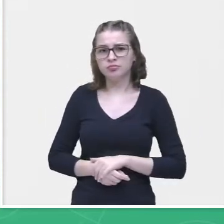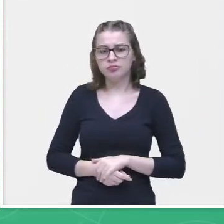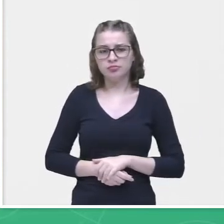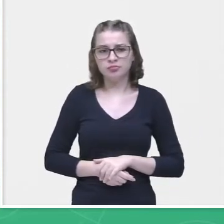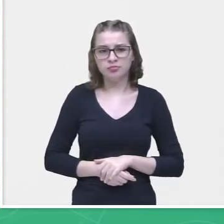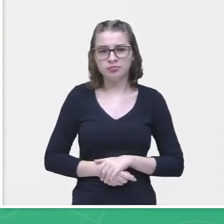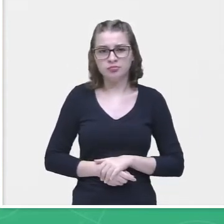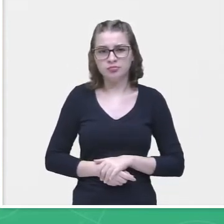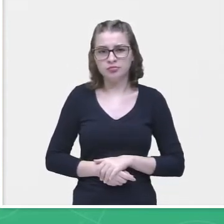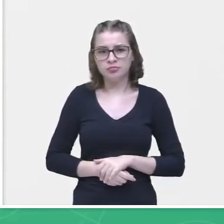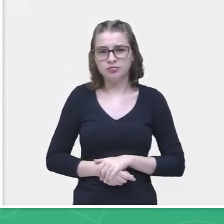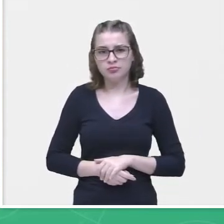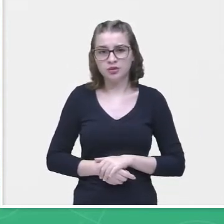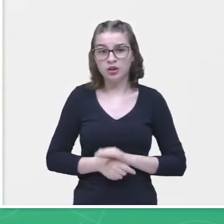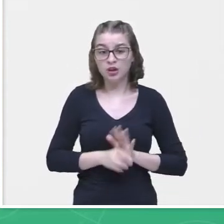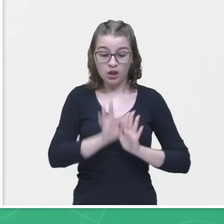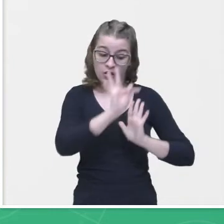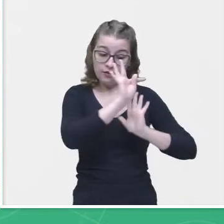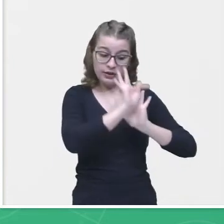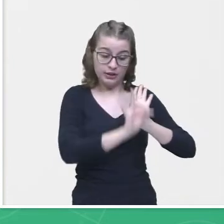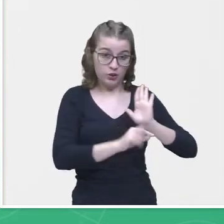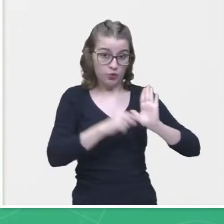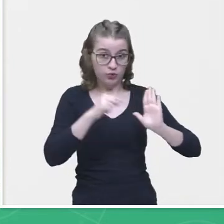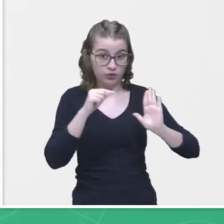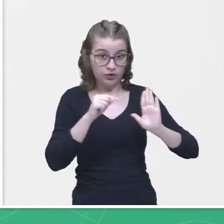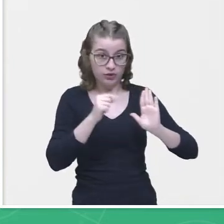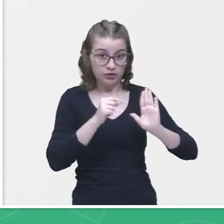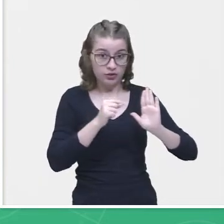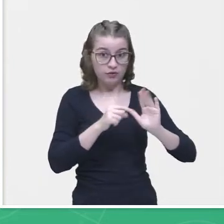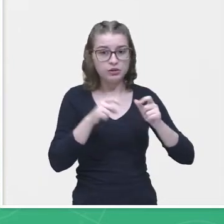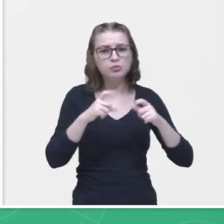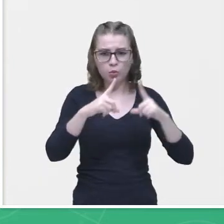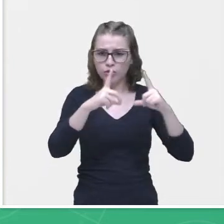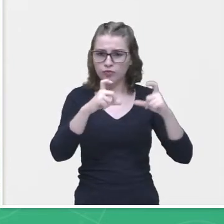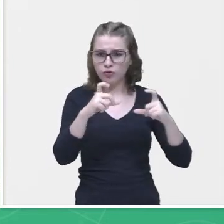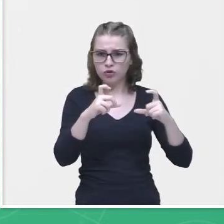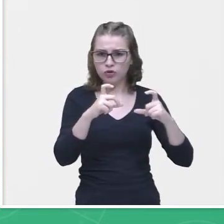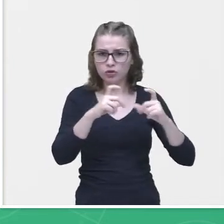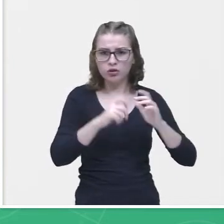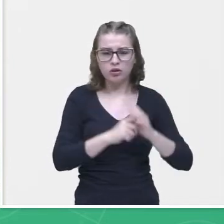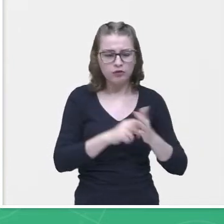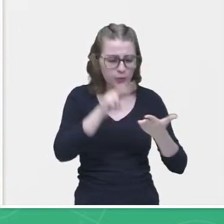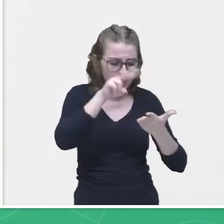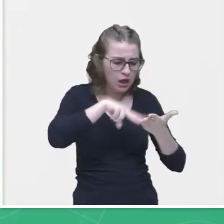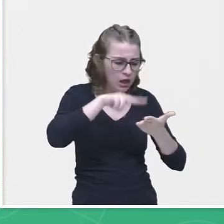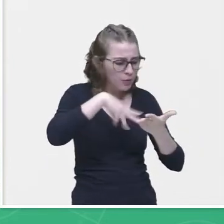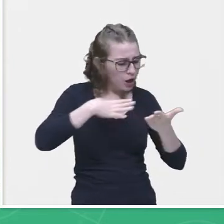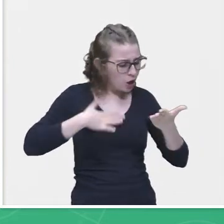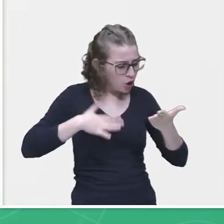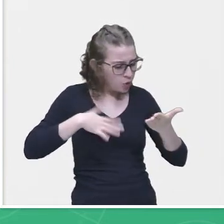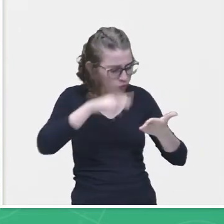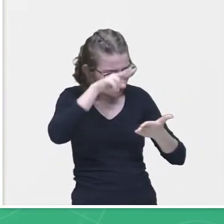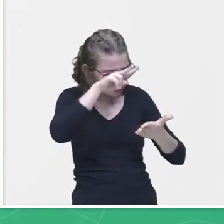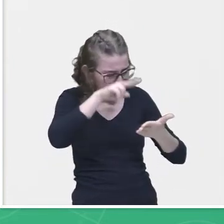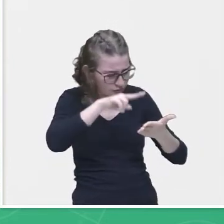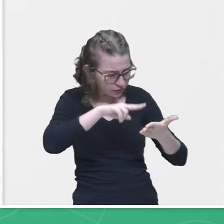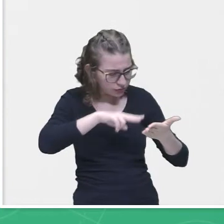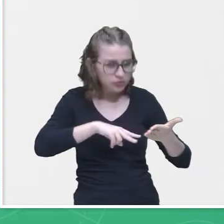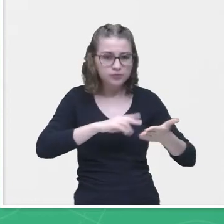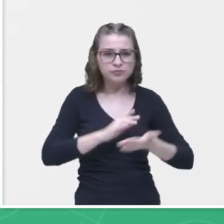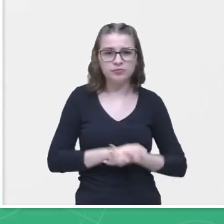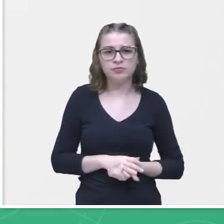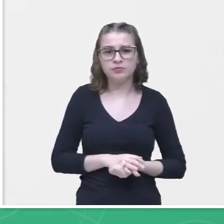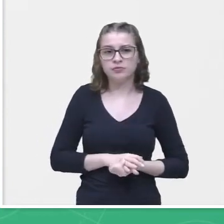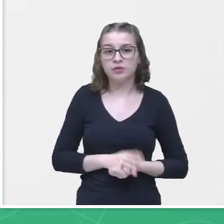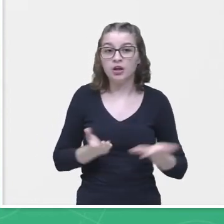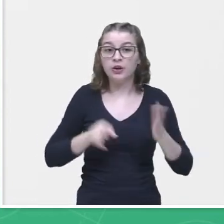bom? Olha a segunda parte, tem gente que vai fotografar, printar, né? Para poder ler direto, tranquilo. Aí você vai ver um